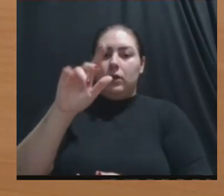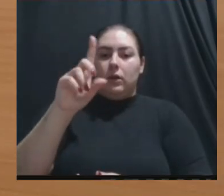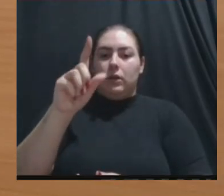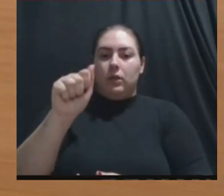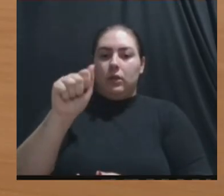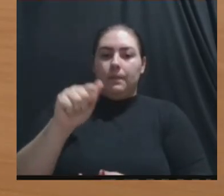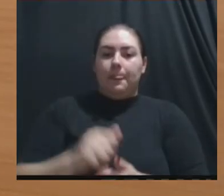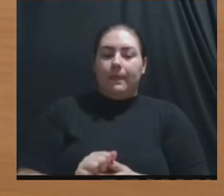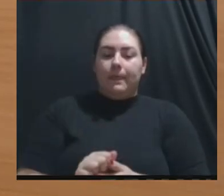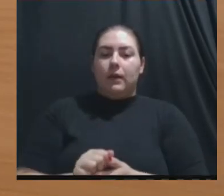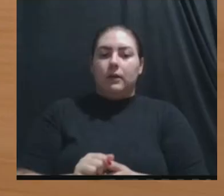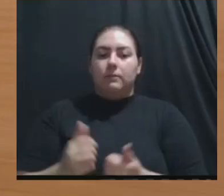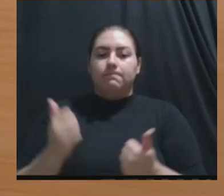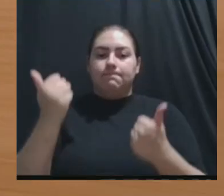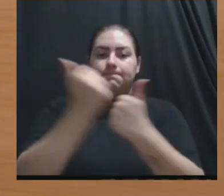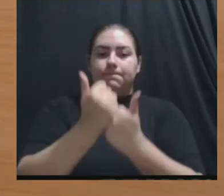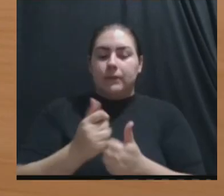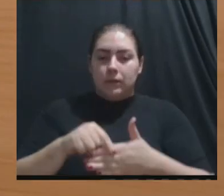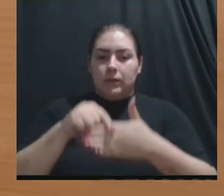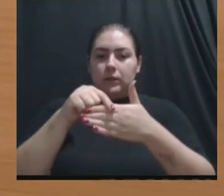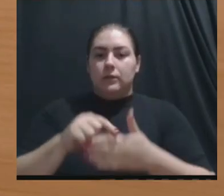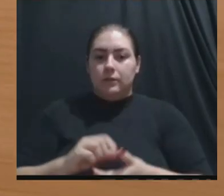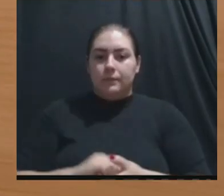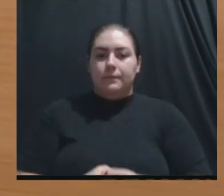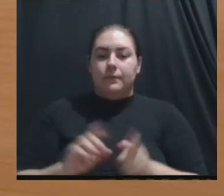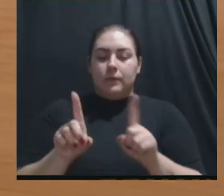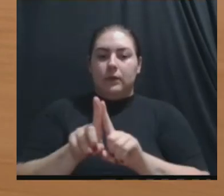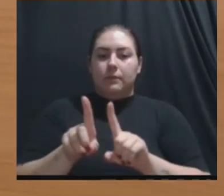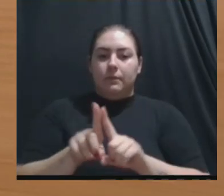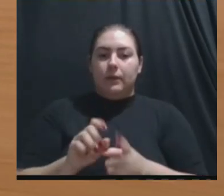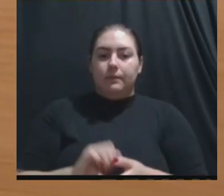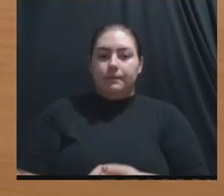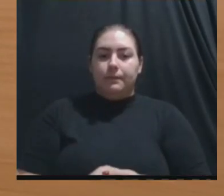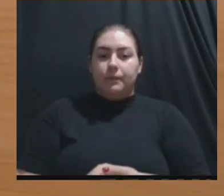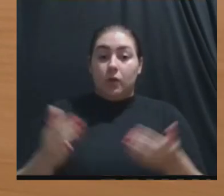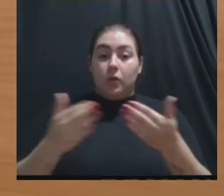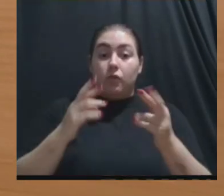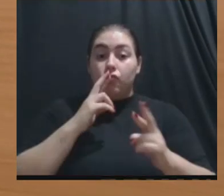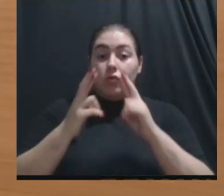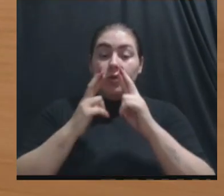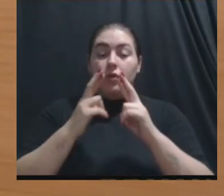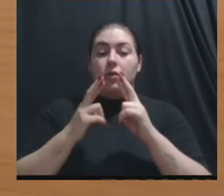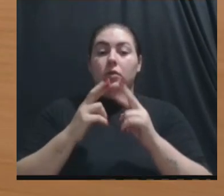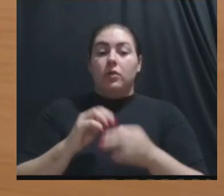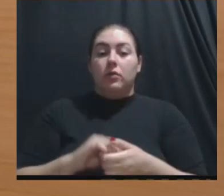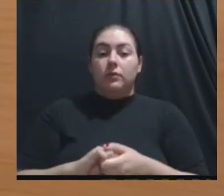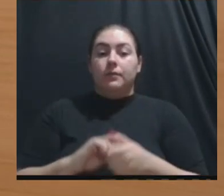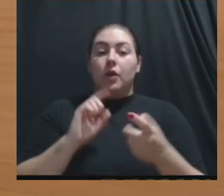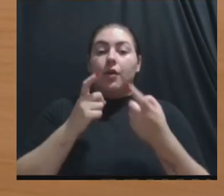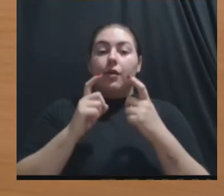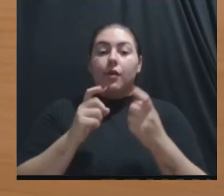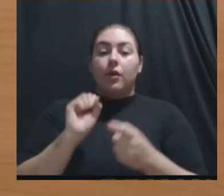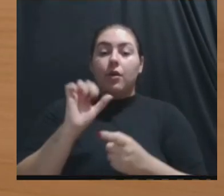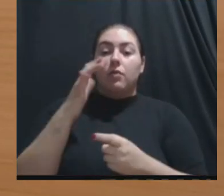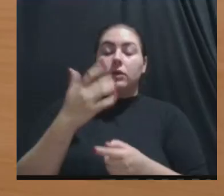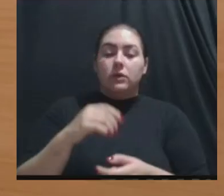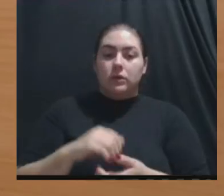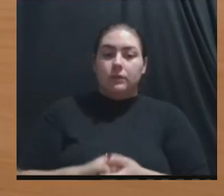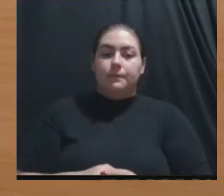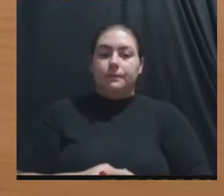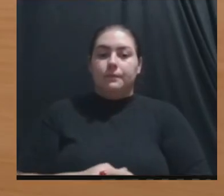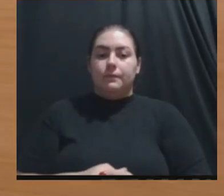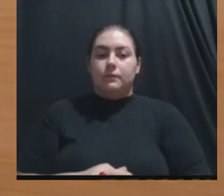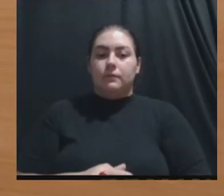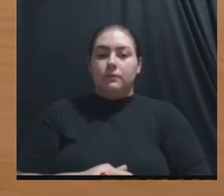agora a gente vai falar de reuniões, audiências públicas que aconteceram aqui na Câmara, porque a Comissão de Política Urbana